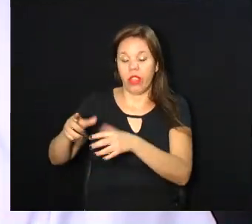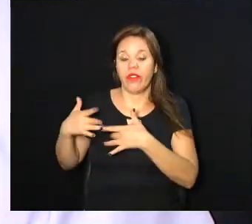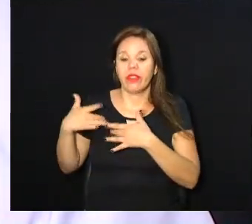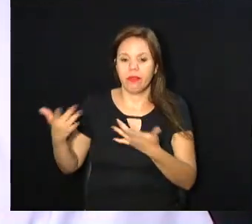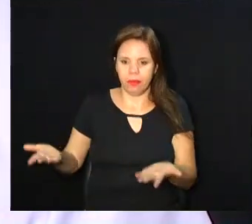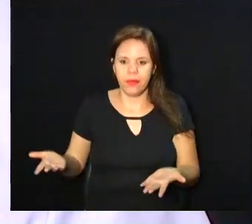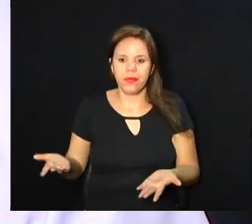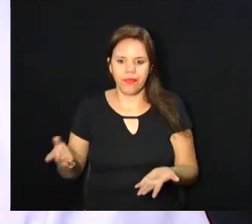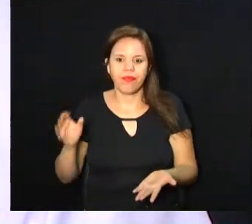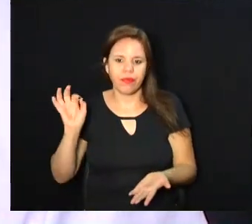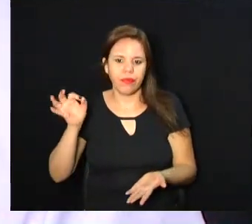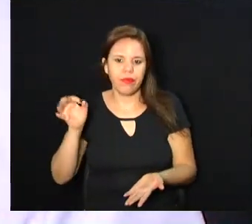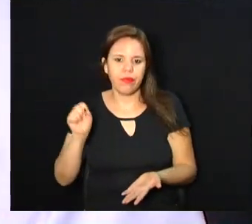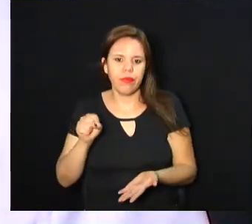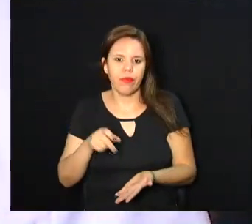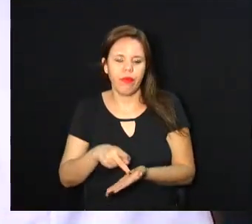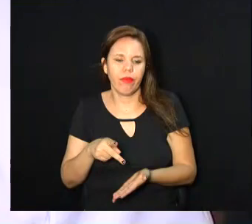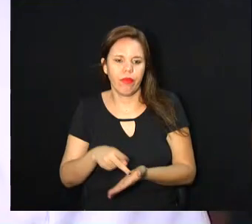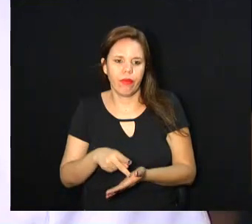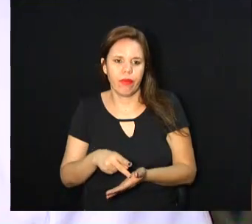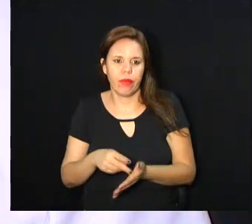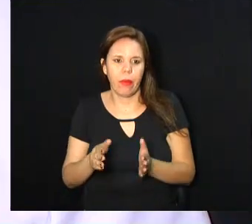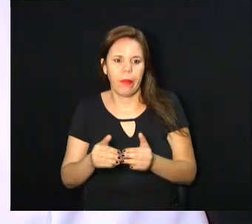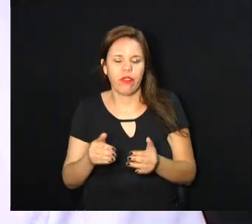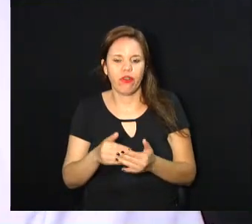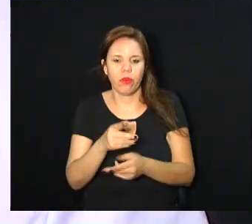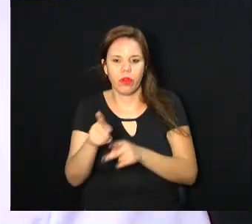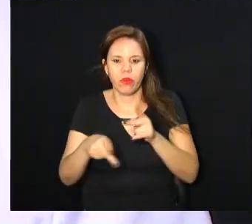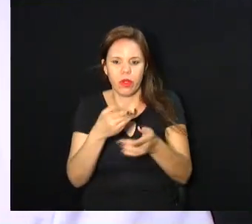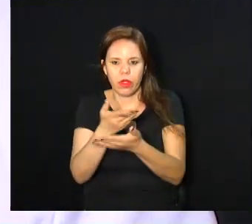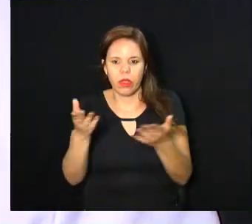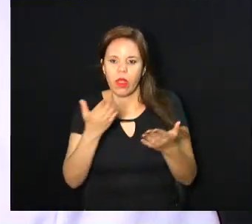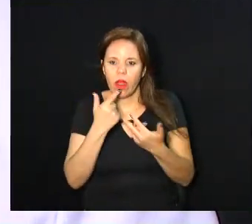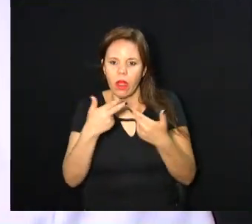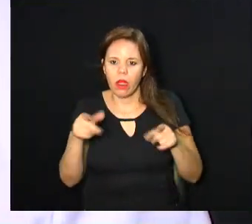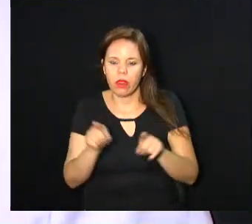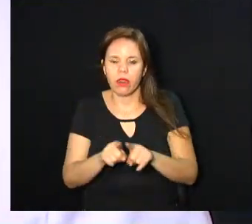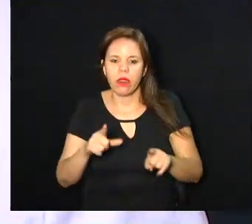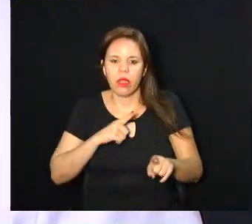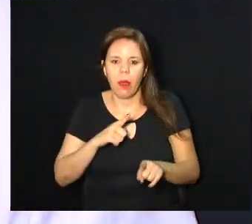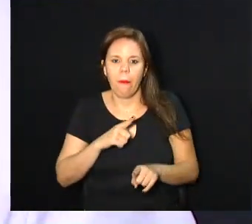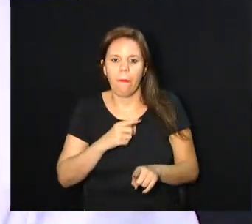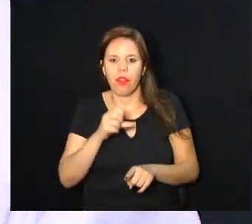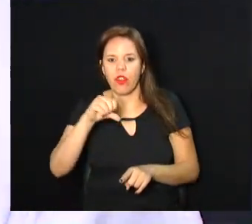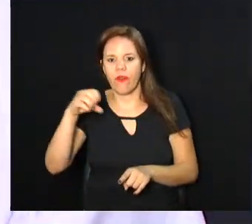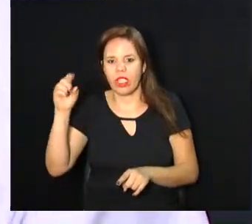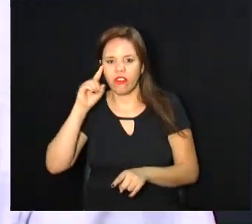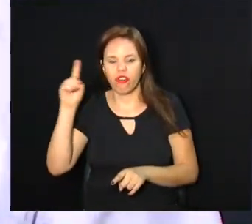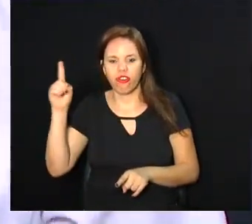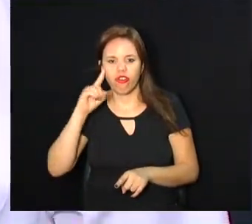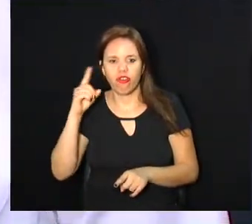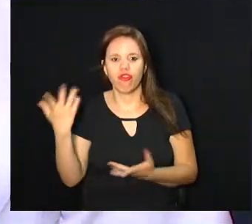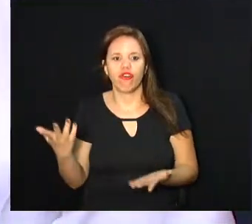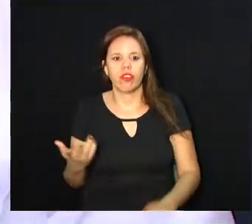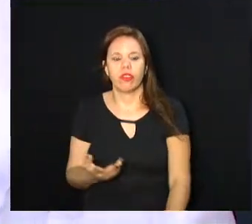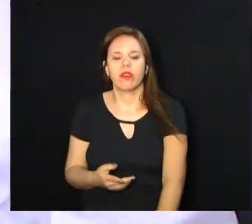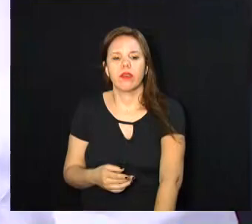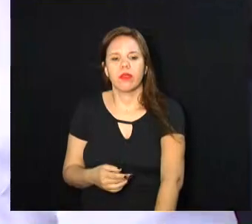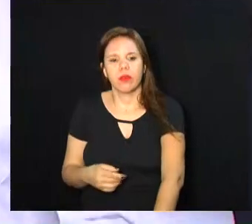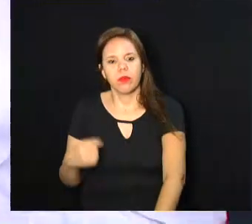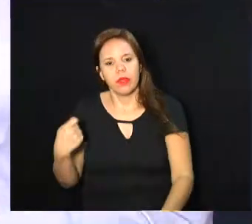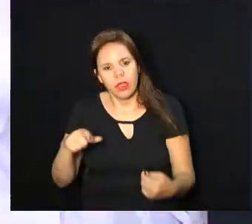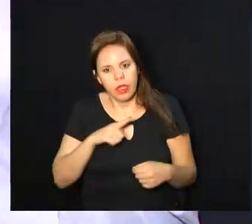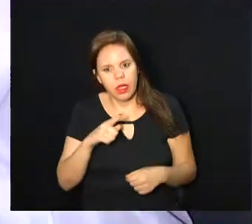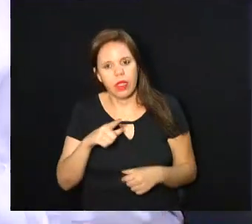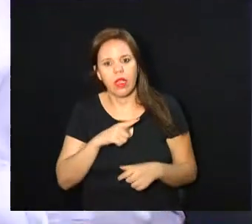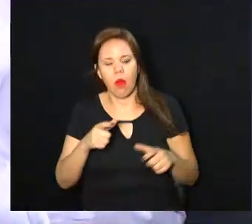doado. Perfeitamente. Nós pedimos para que esses alimentos tenham no mínimo 90 dias de validade. E tem que estar na embalagem